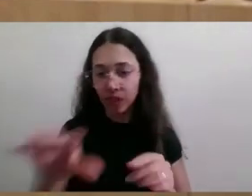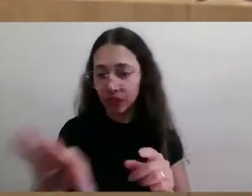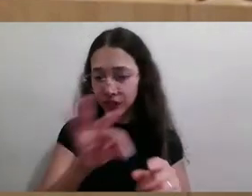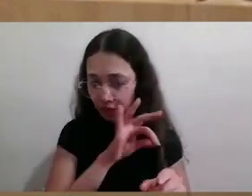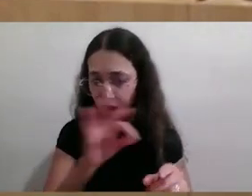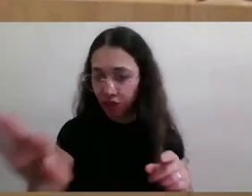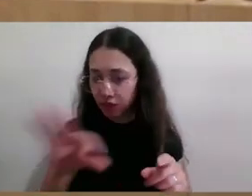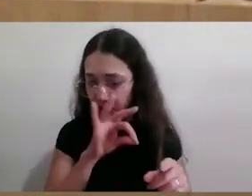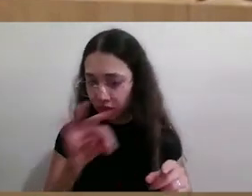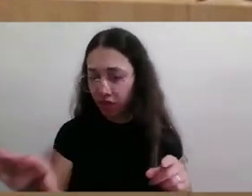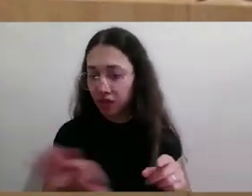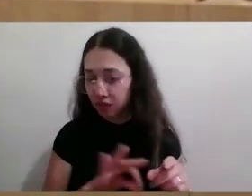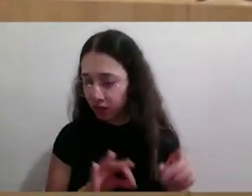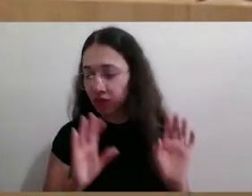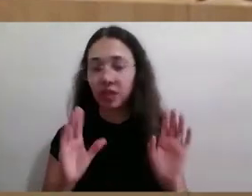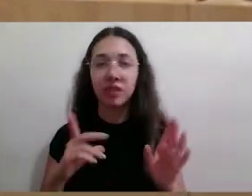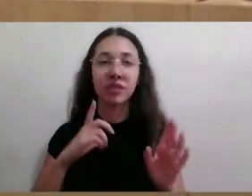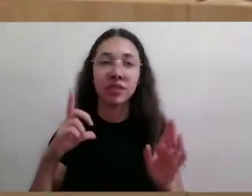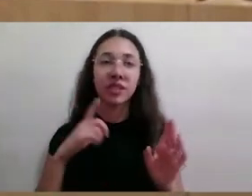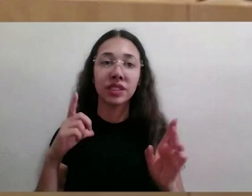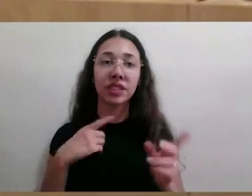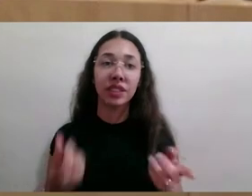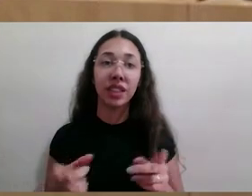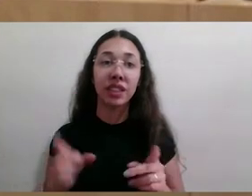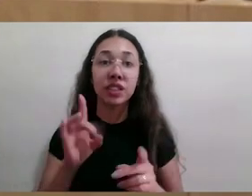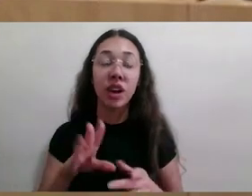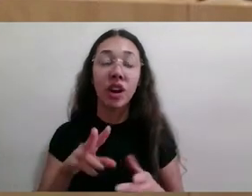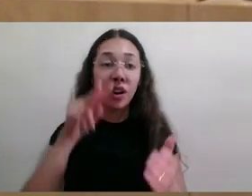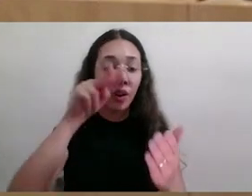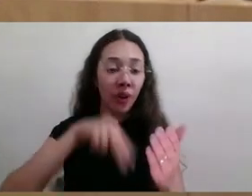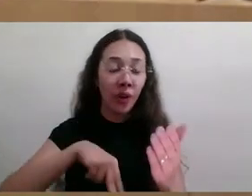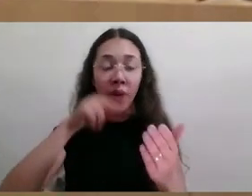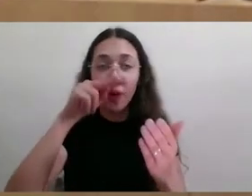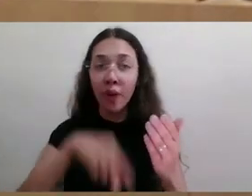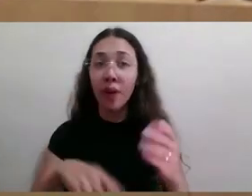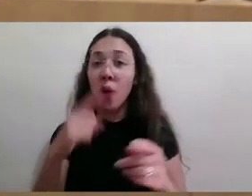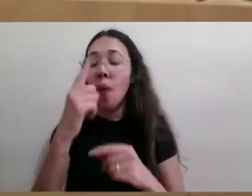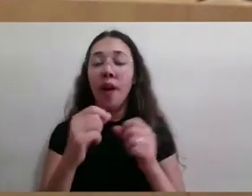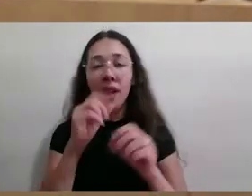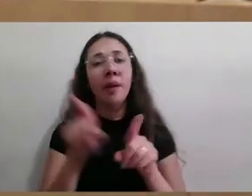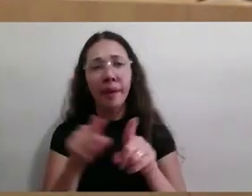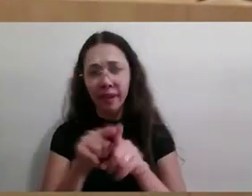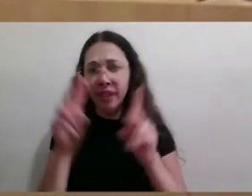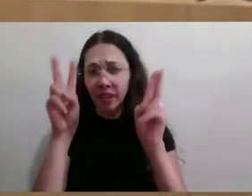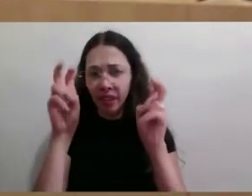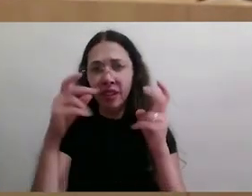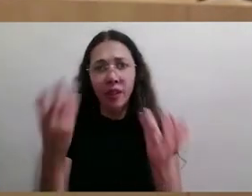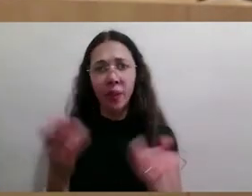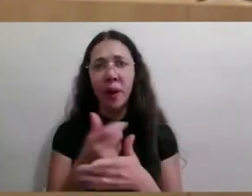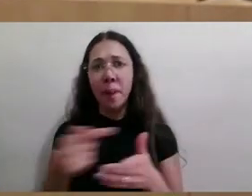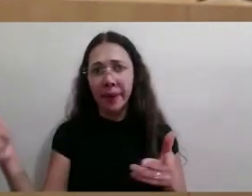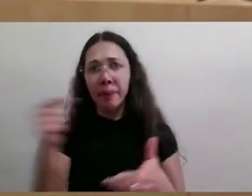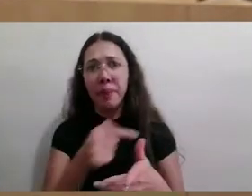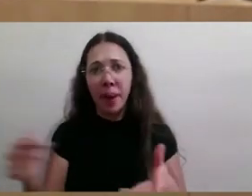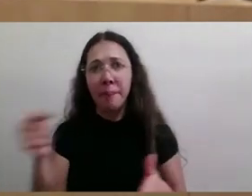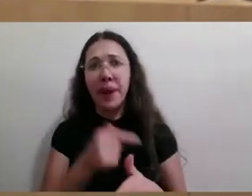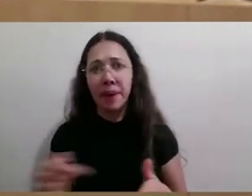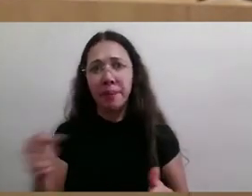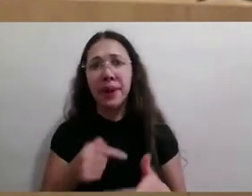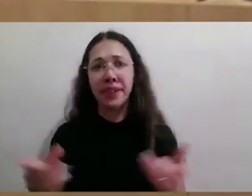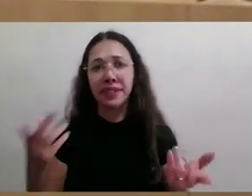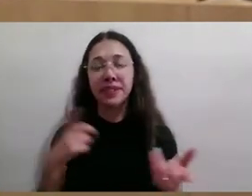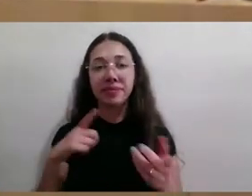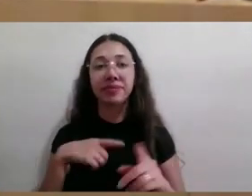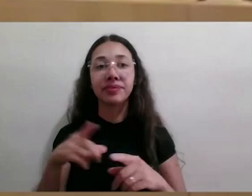mais extensa, evidentemente que não só olhou só a extensão da pauta, mas quantas audiências faz por semana, quantas faz por dia, para ser